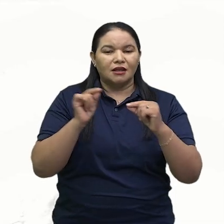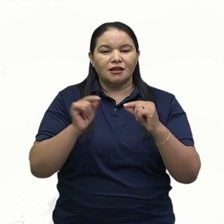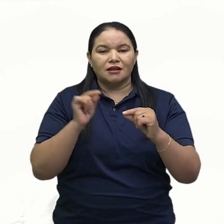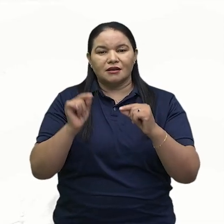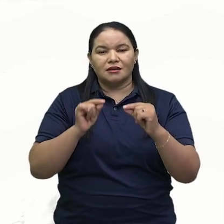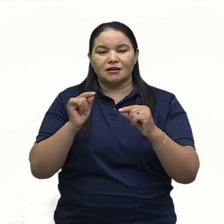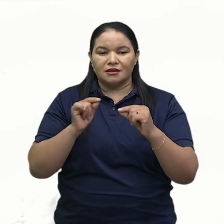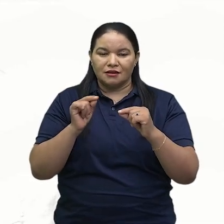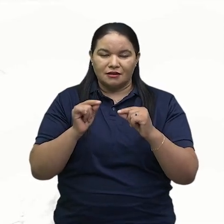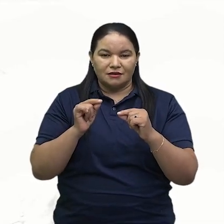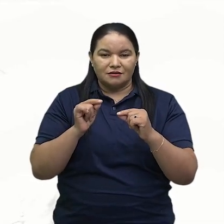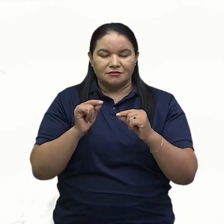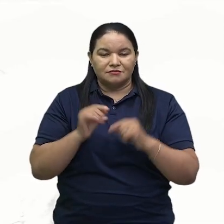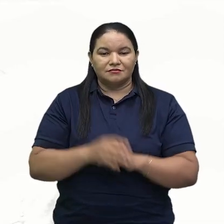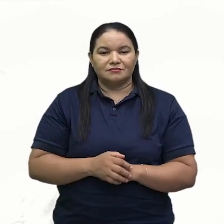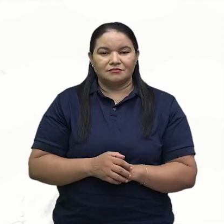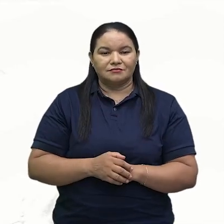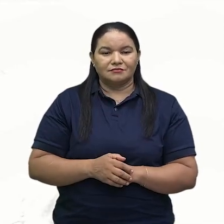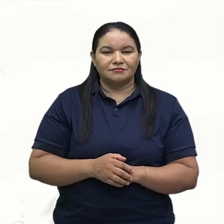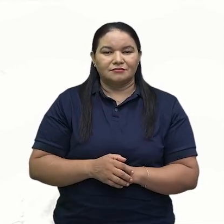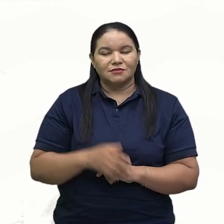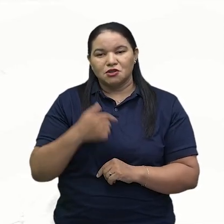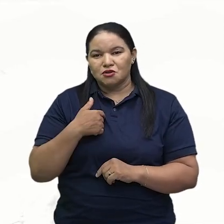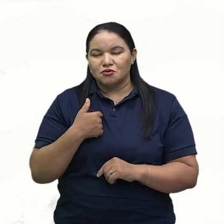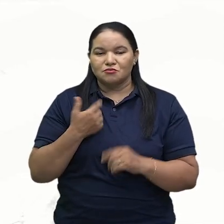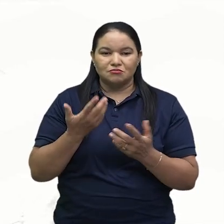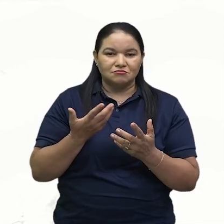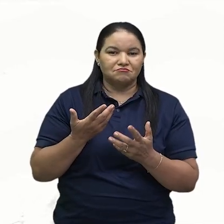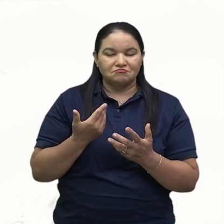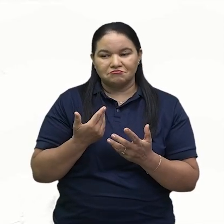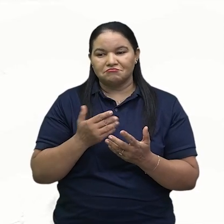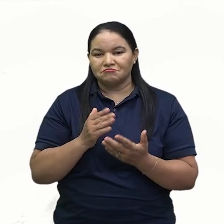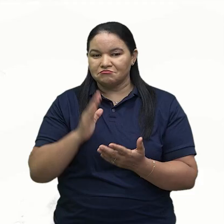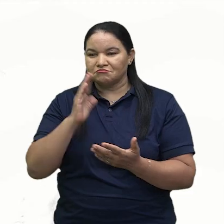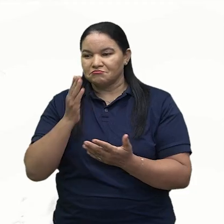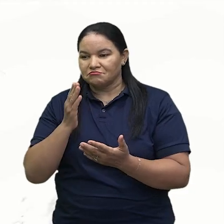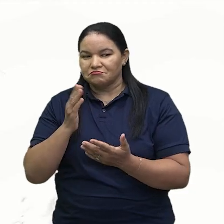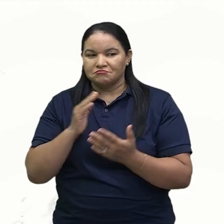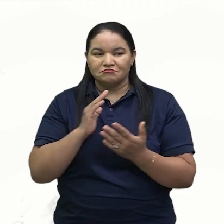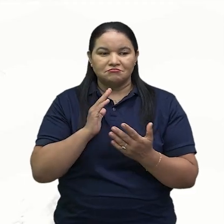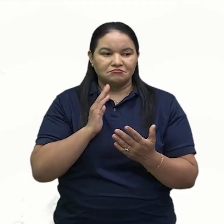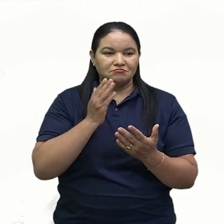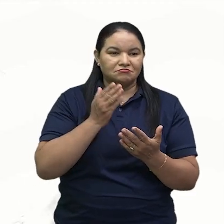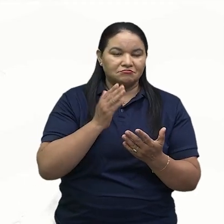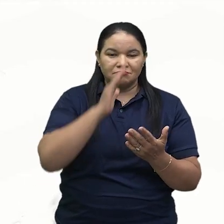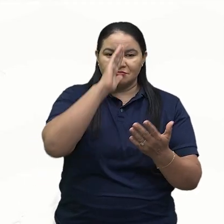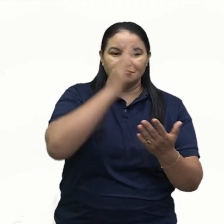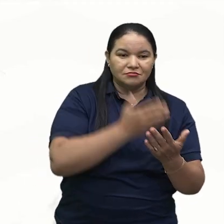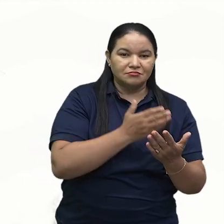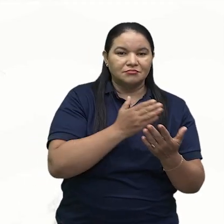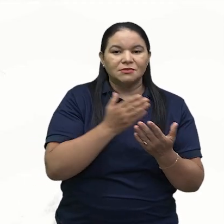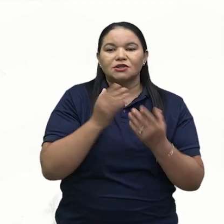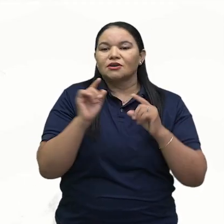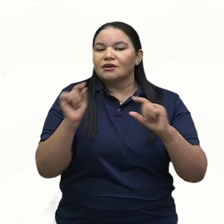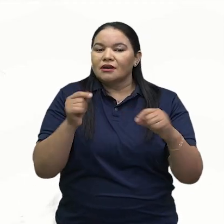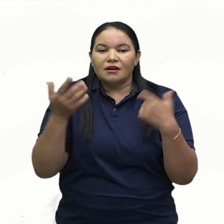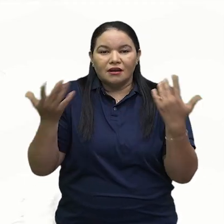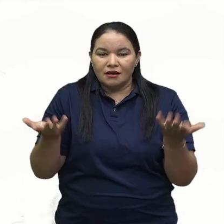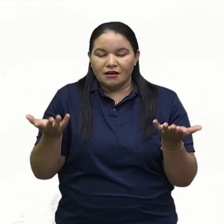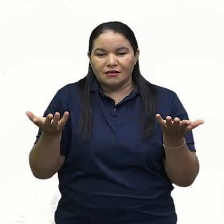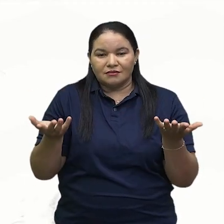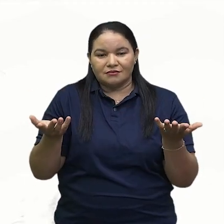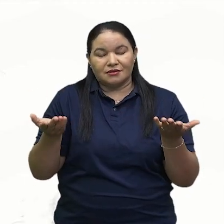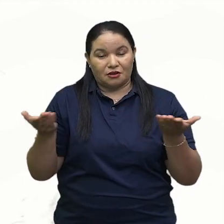confiar, ou para que lado eu devo correr, por assim dizer, Nós vamos adotar aqui o início,